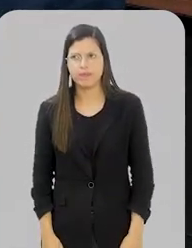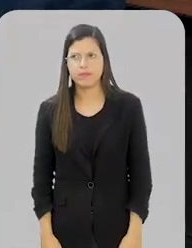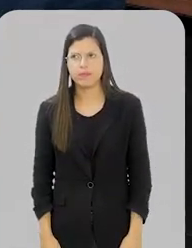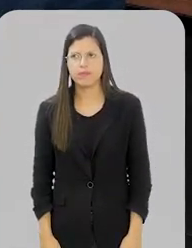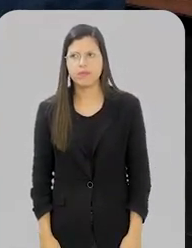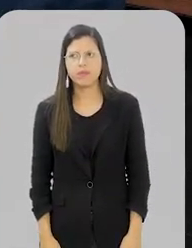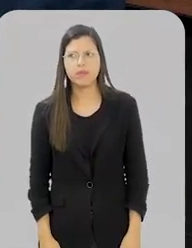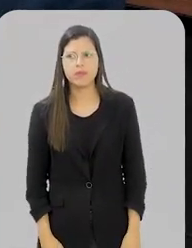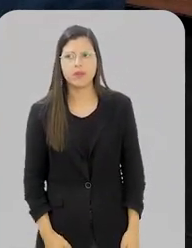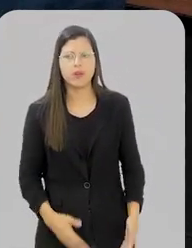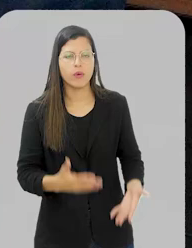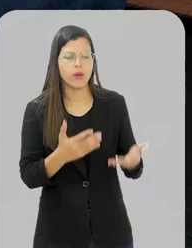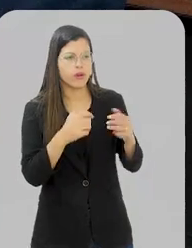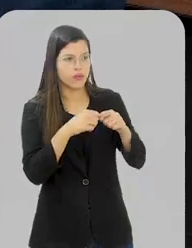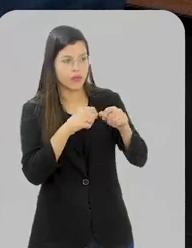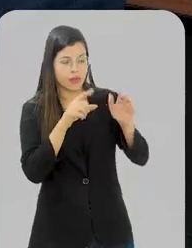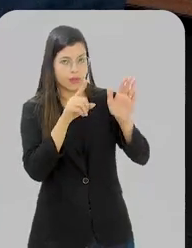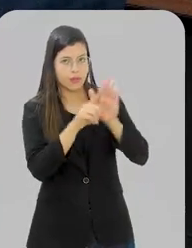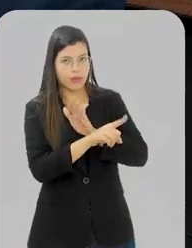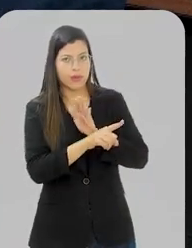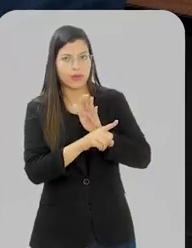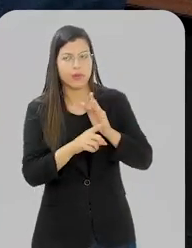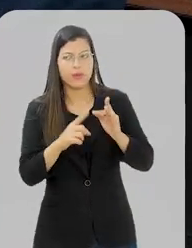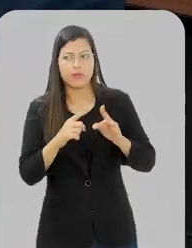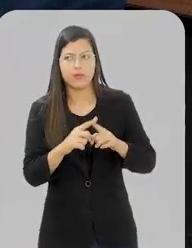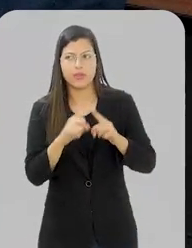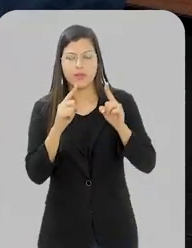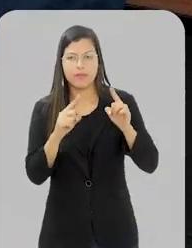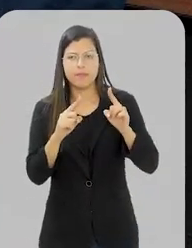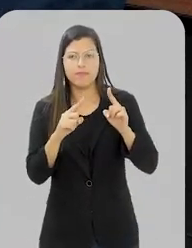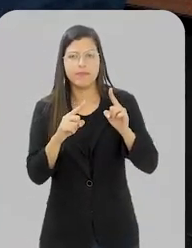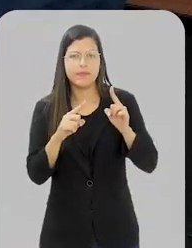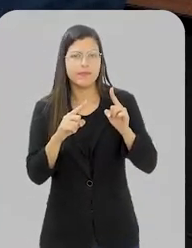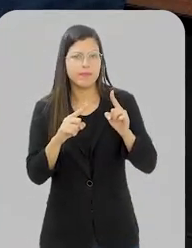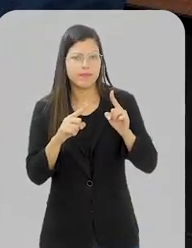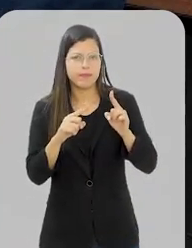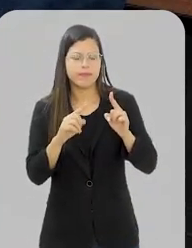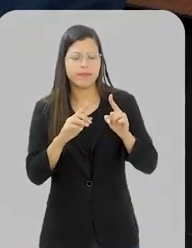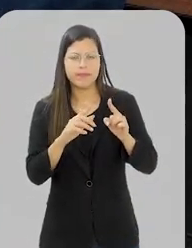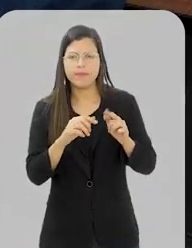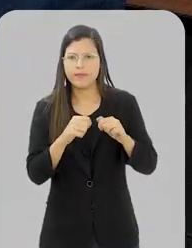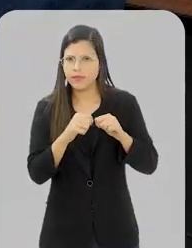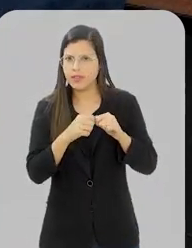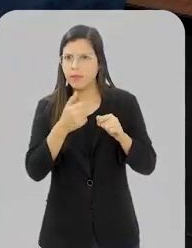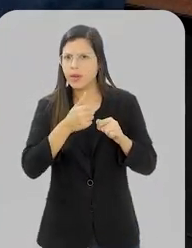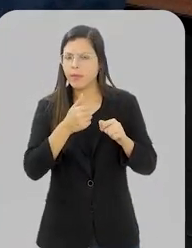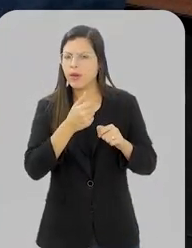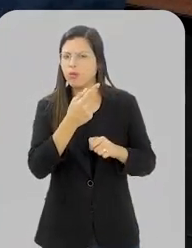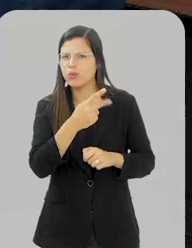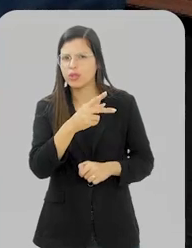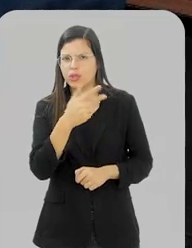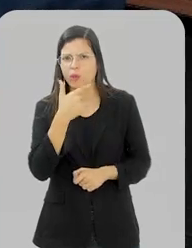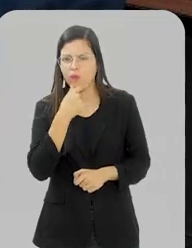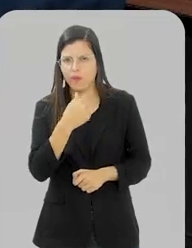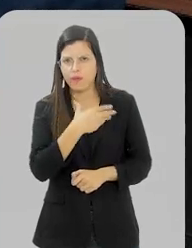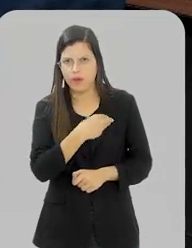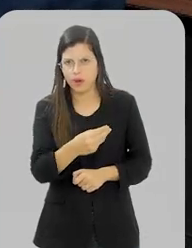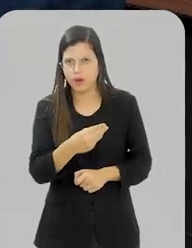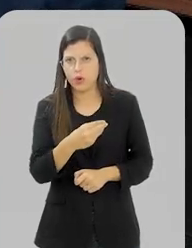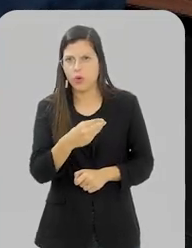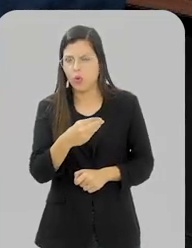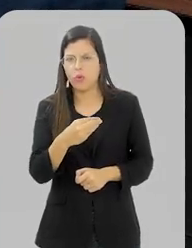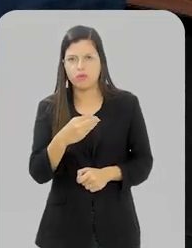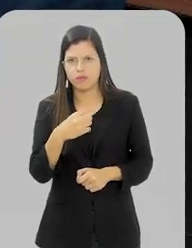anos eu quero fazer uma pergunta mas deixa eu fazer primeiro outra eh dos seus filhos Algum